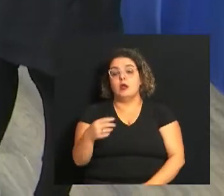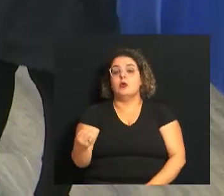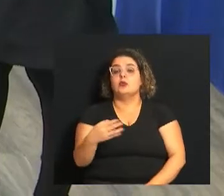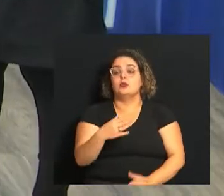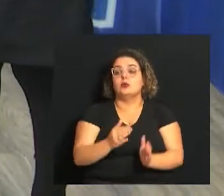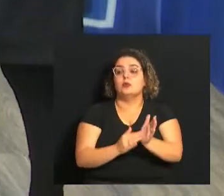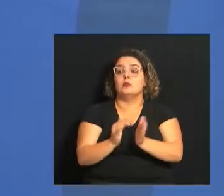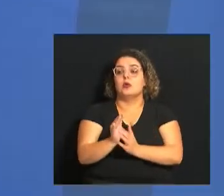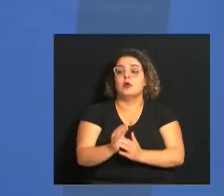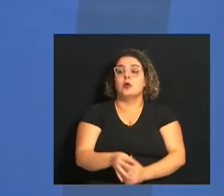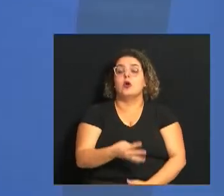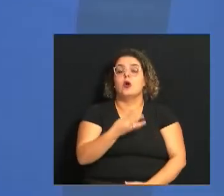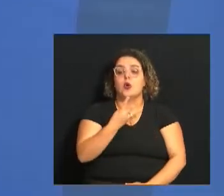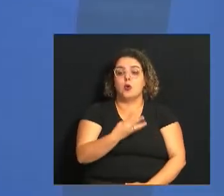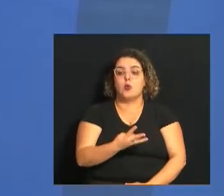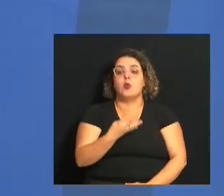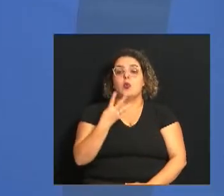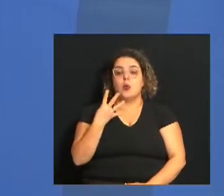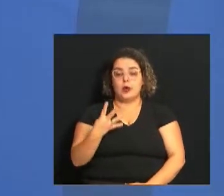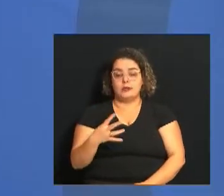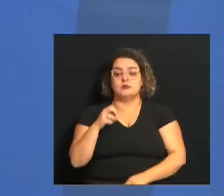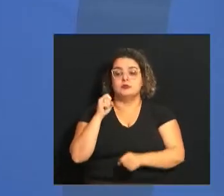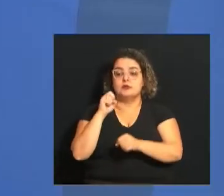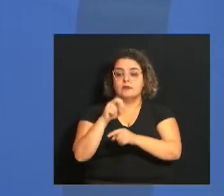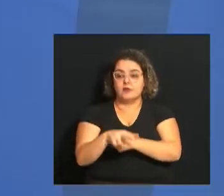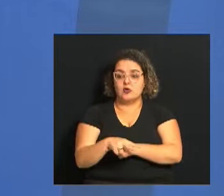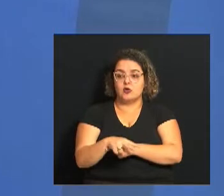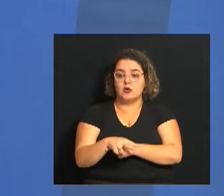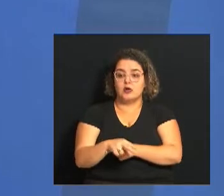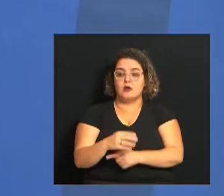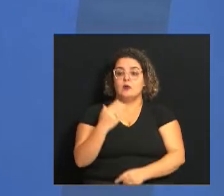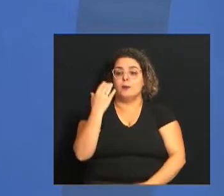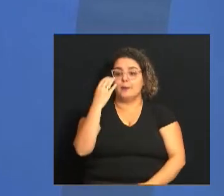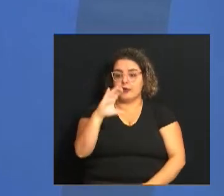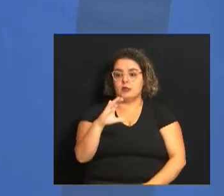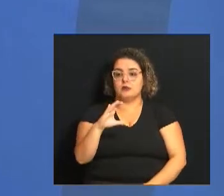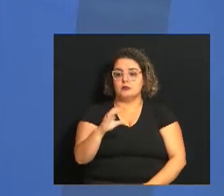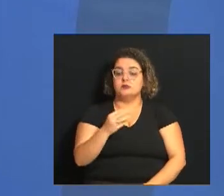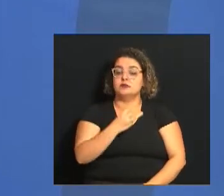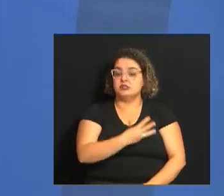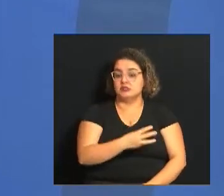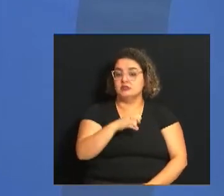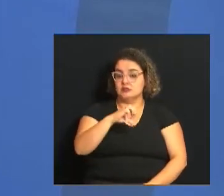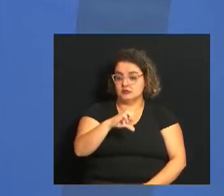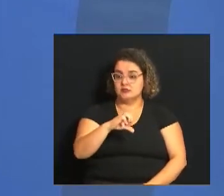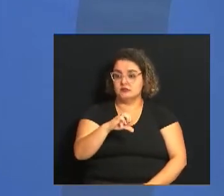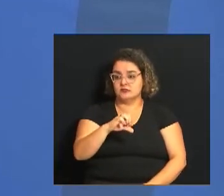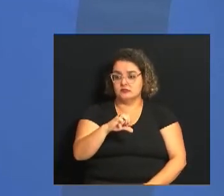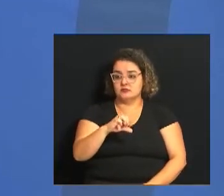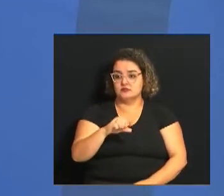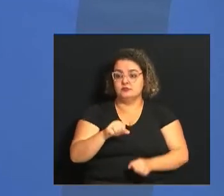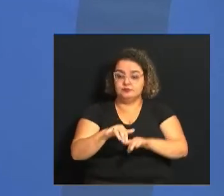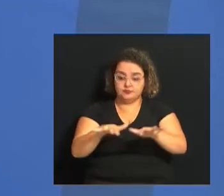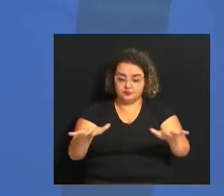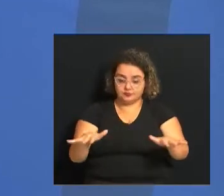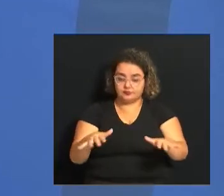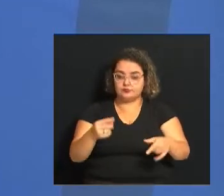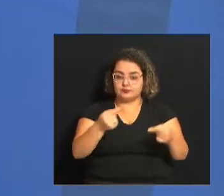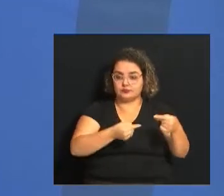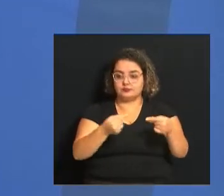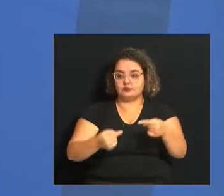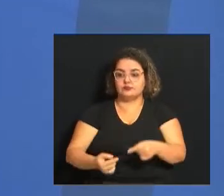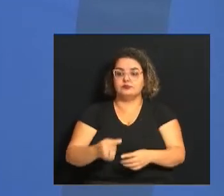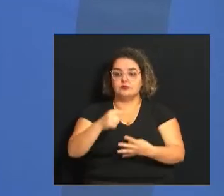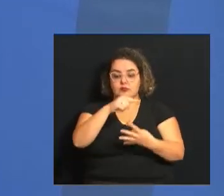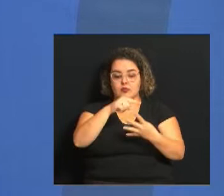com 44 vagas, foi publicado, sendo 39 de ampla concorrência, 4